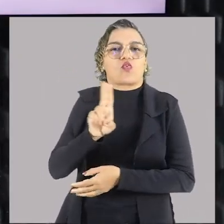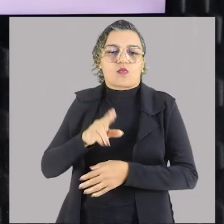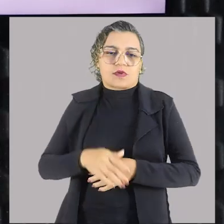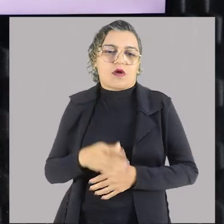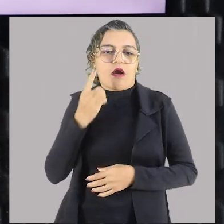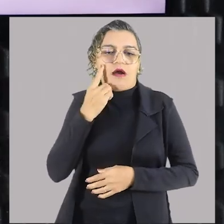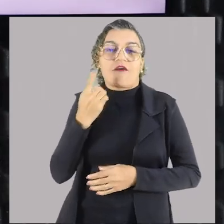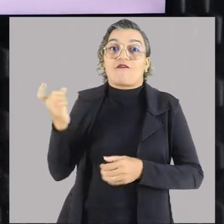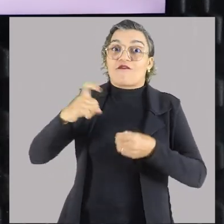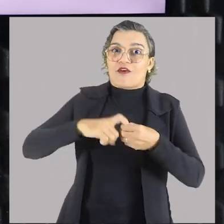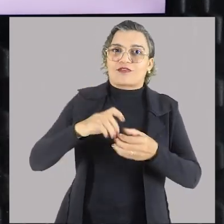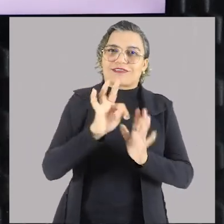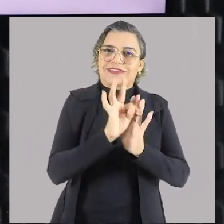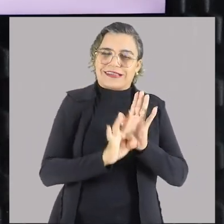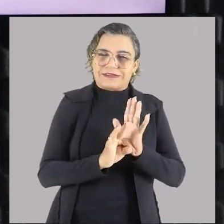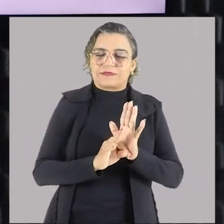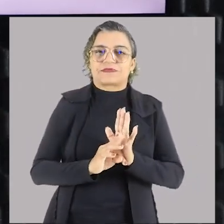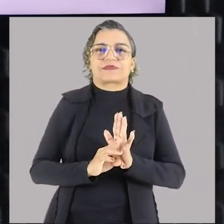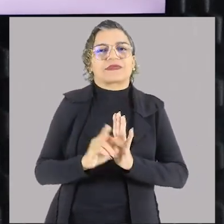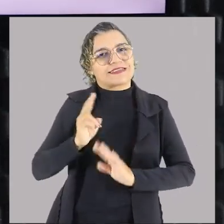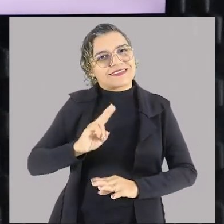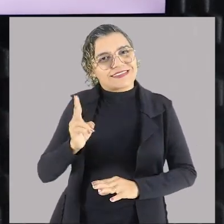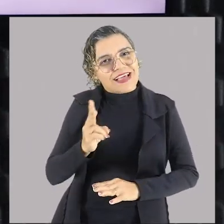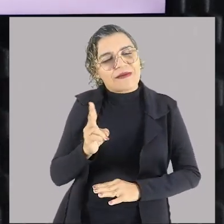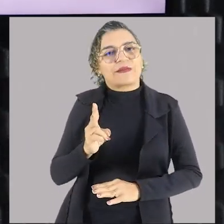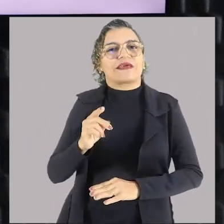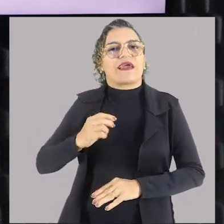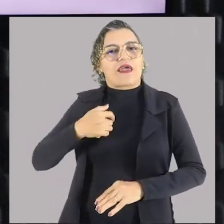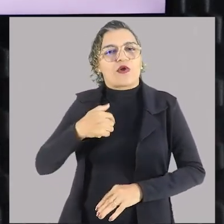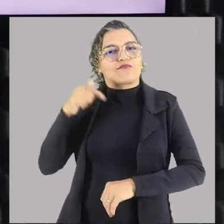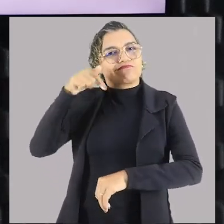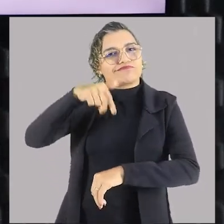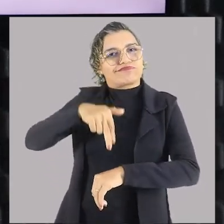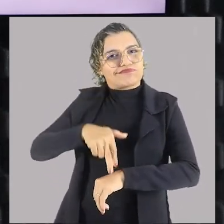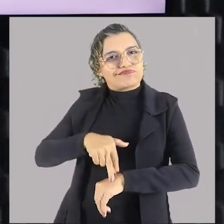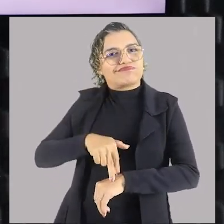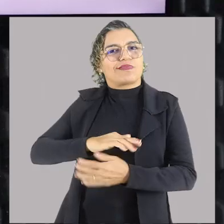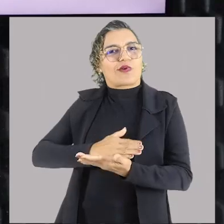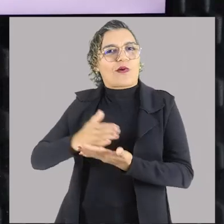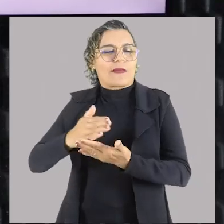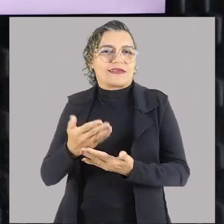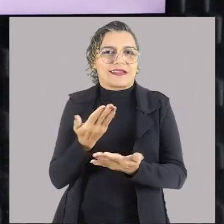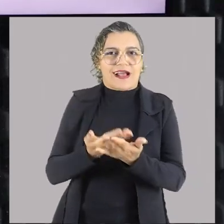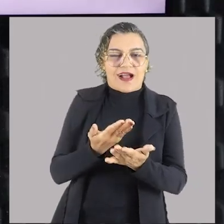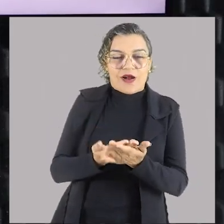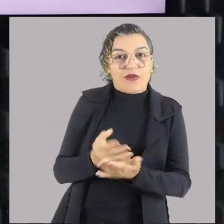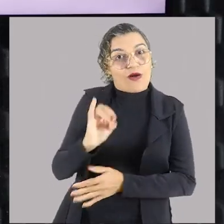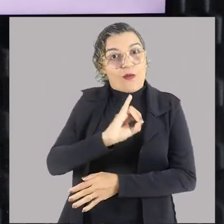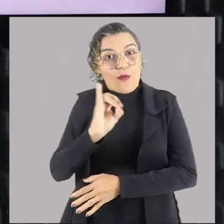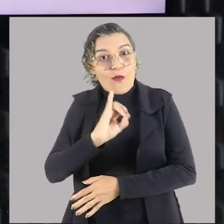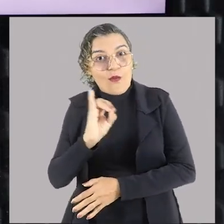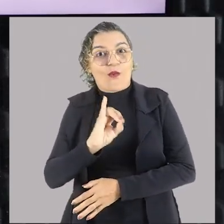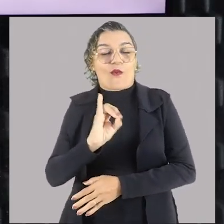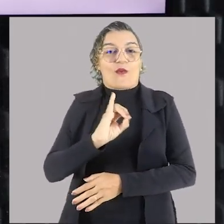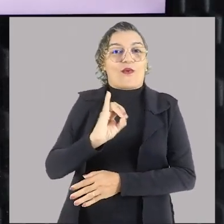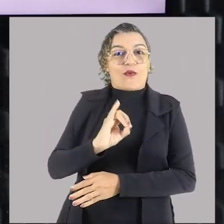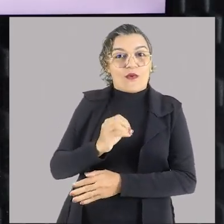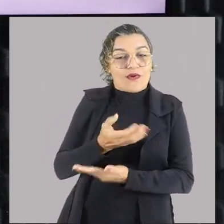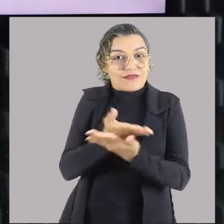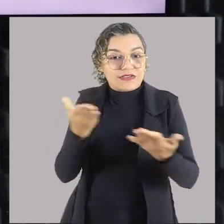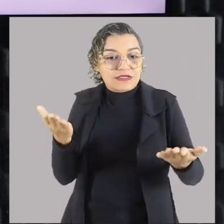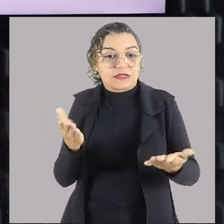eu posso ter textos introdutórios, como esse aqui, um texto que apresenta uma pessoa, e aí eu posso ver questões